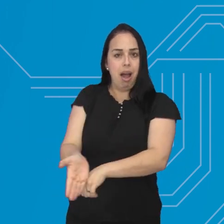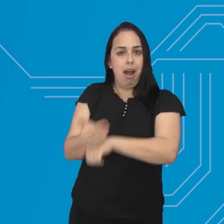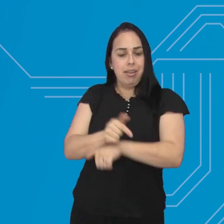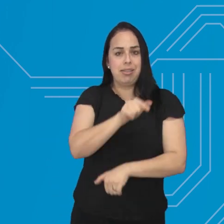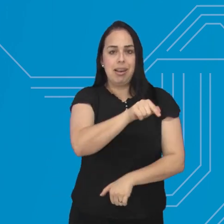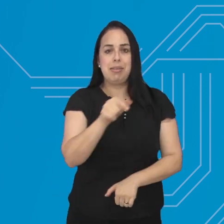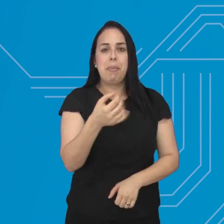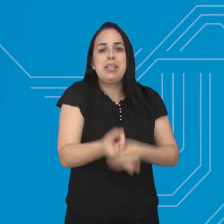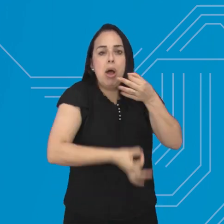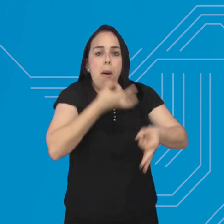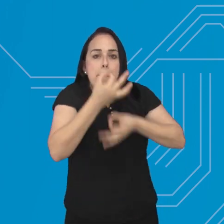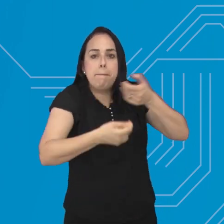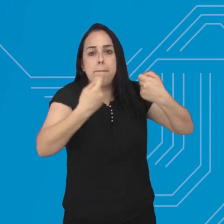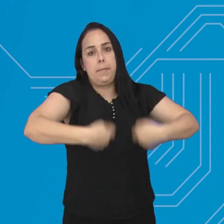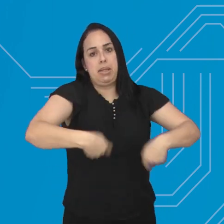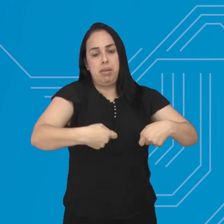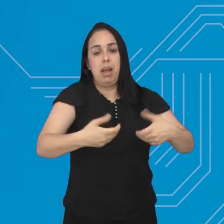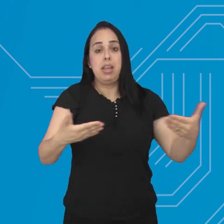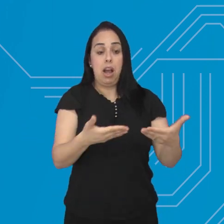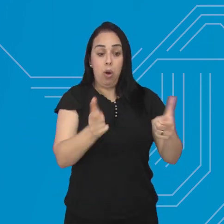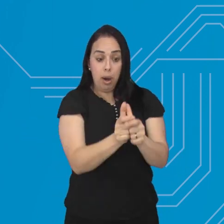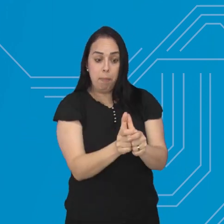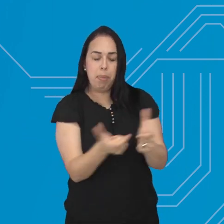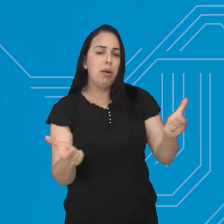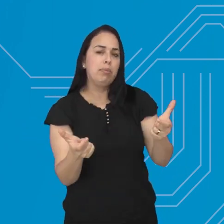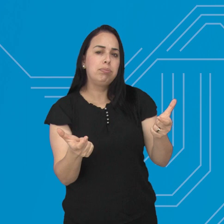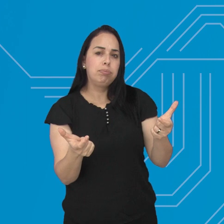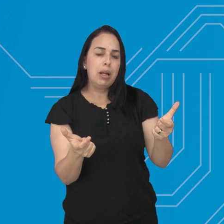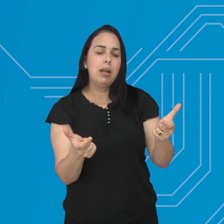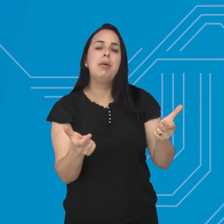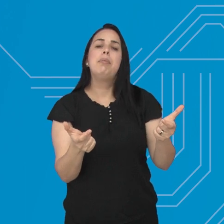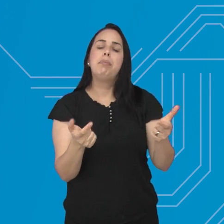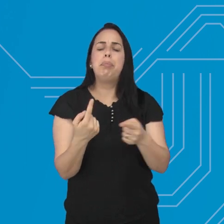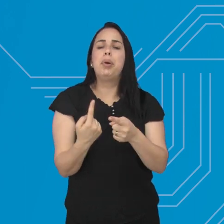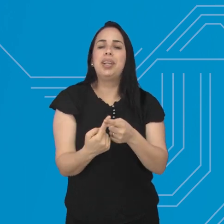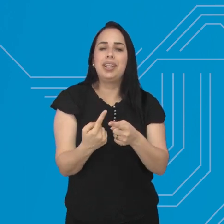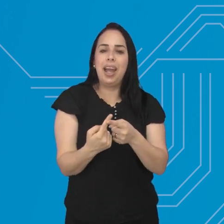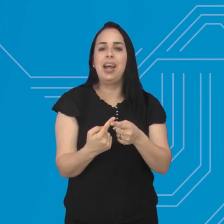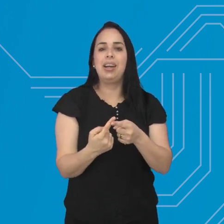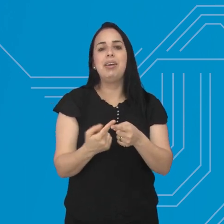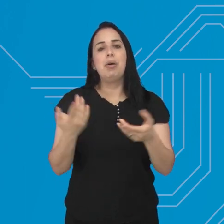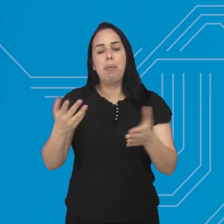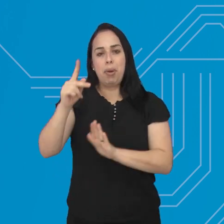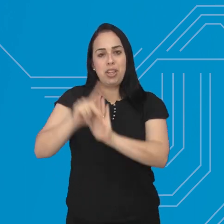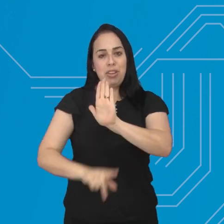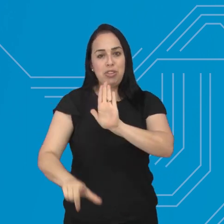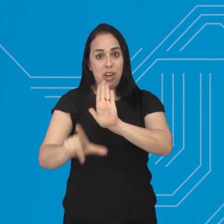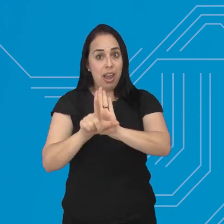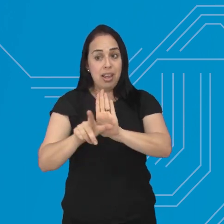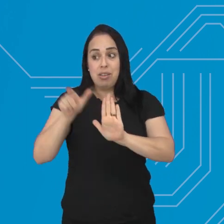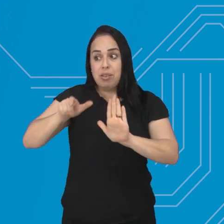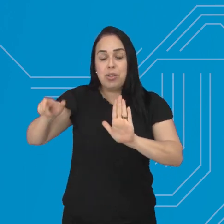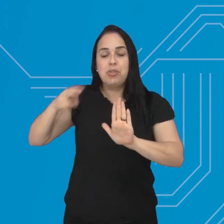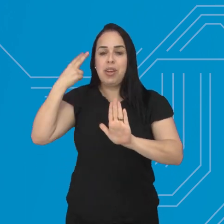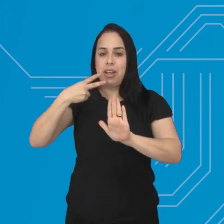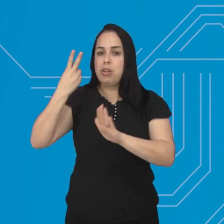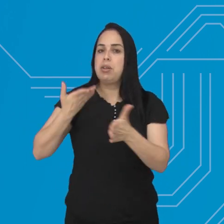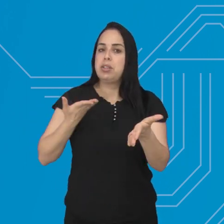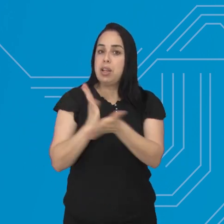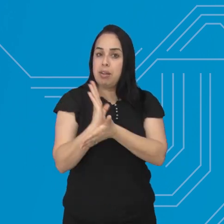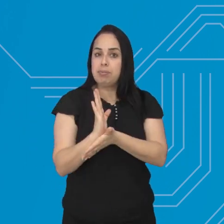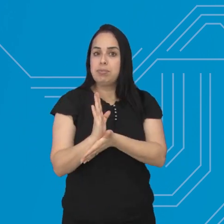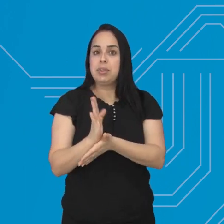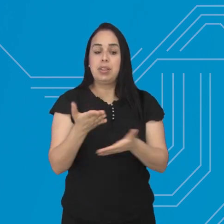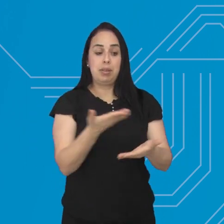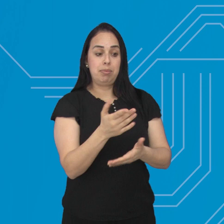implementadas, precisam ser aprovadas pelo Conselho, que agora teve a sua atuação ampliada. Isso porque um projeto de lei aprovado pela